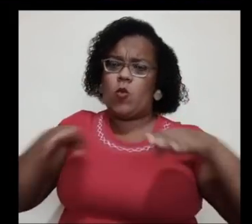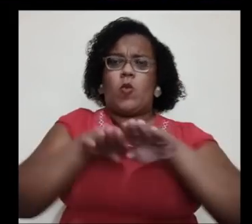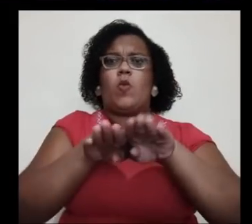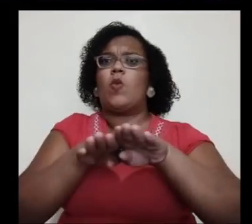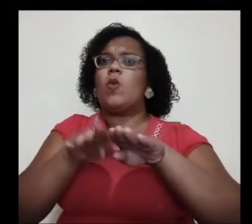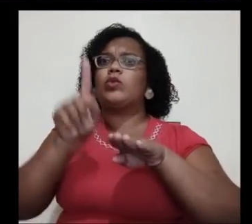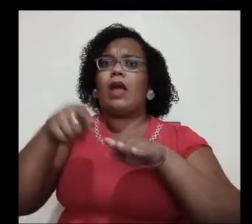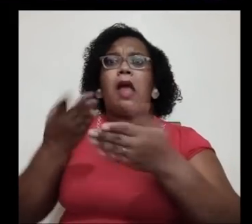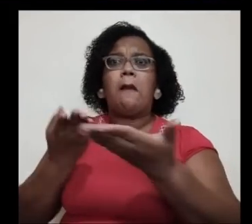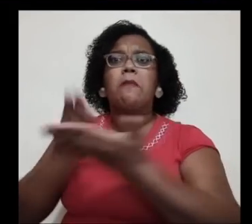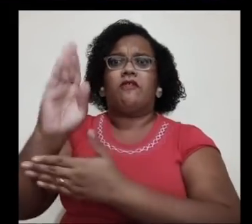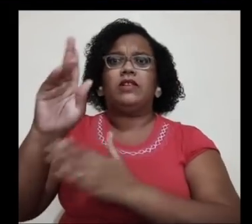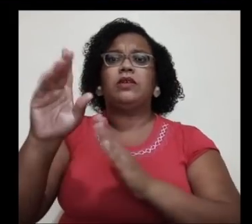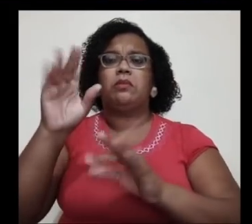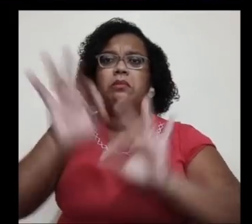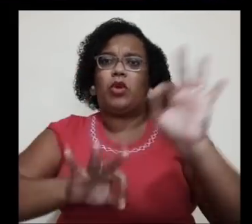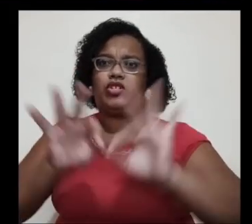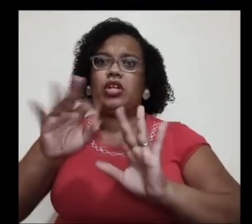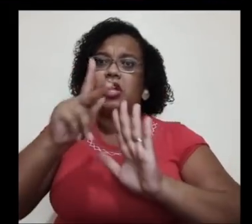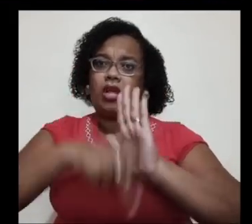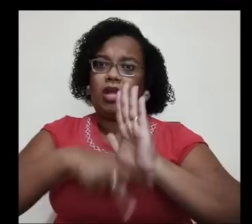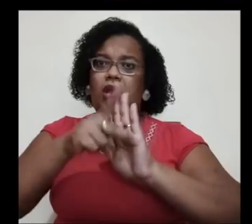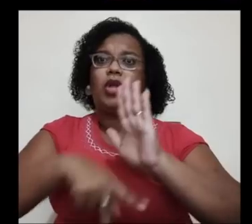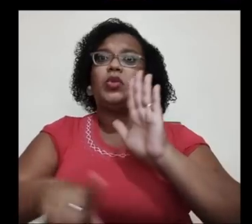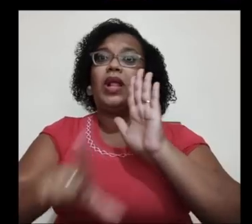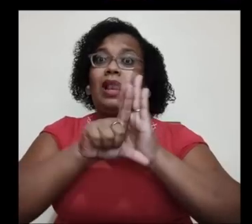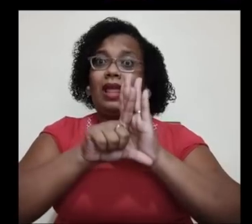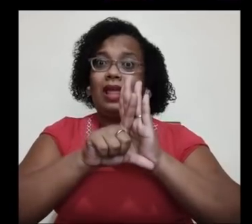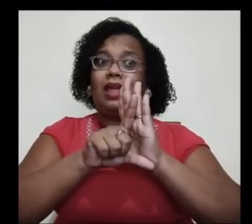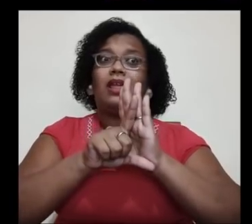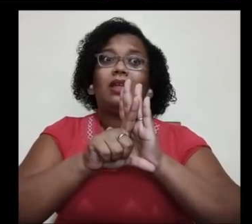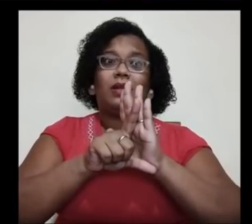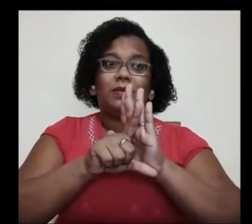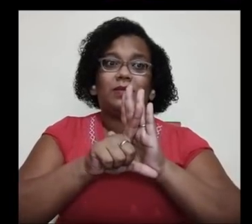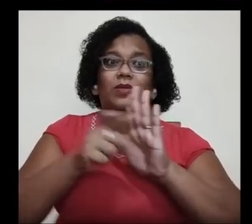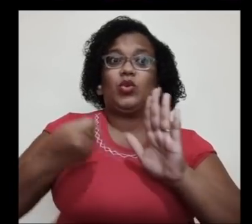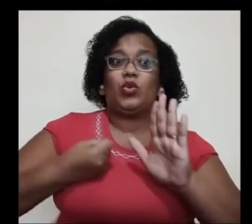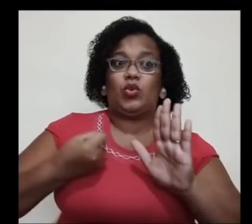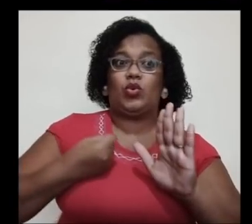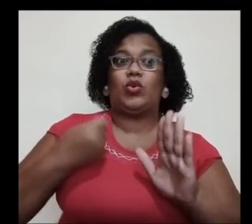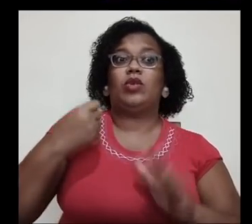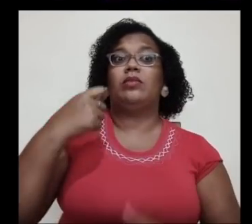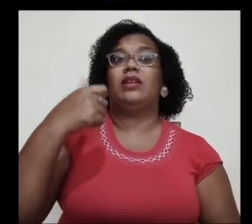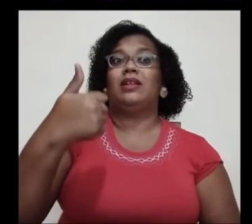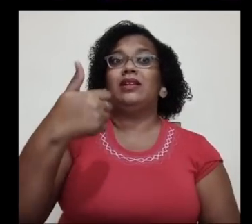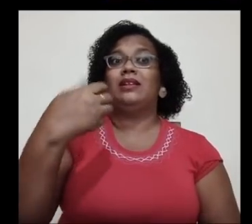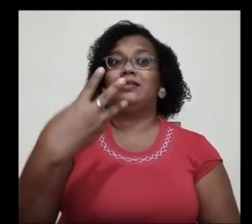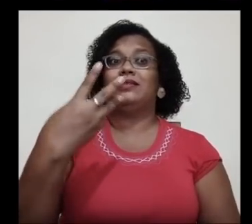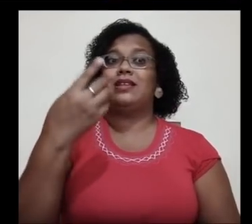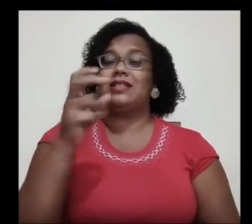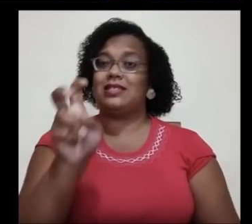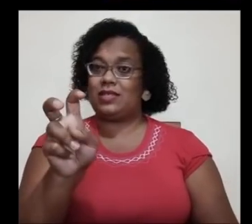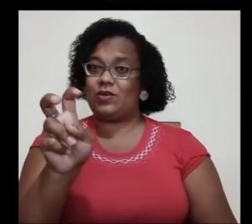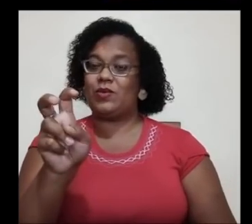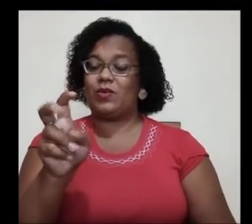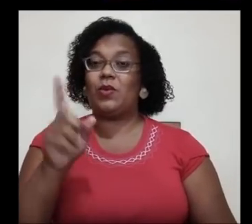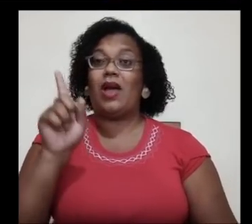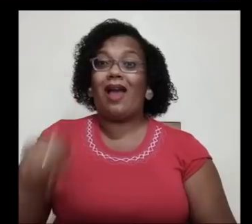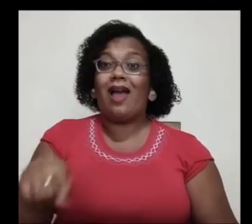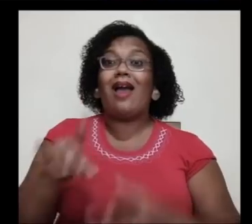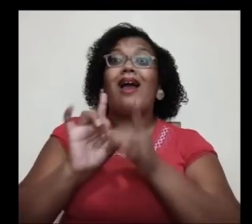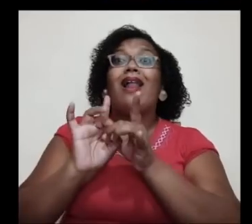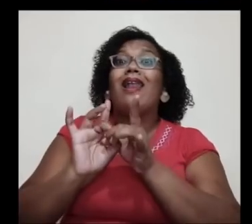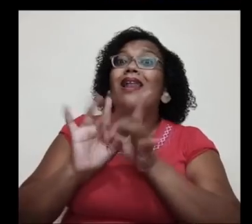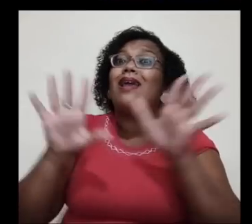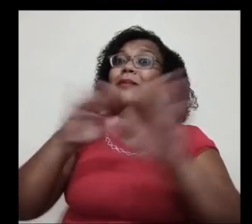de aprovação desse projeto de lei 135, que veio do Senado, e que é a liberação integral